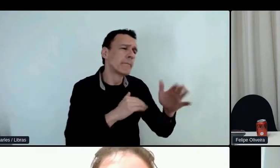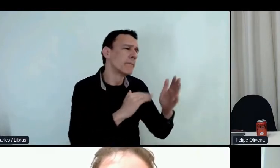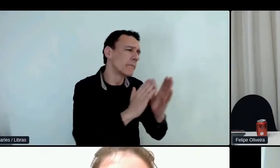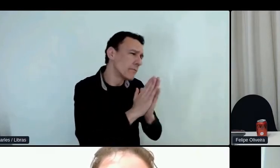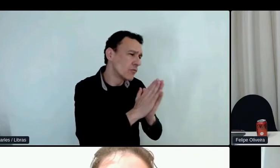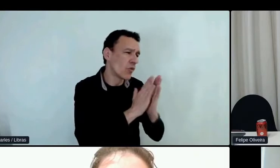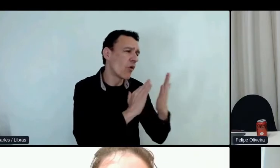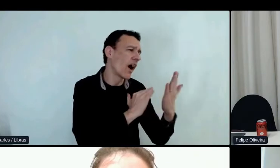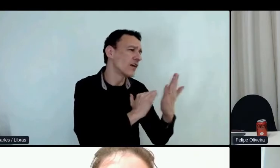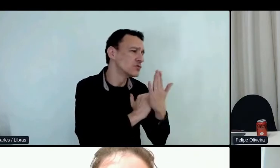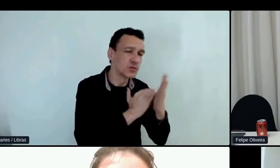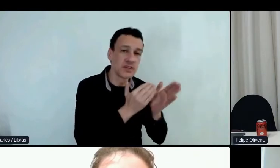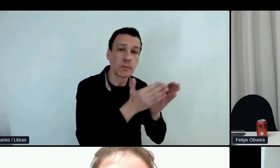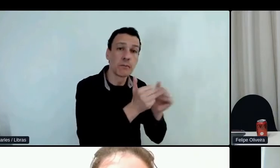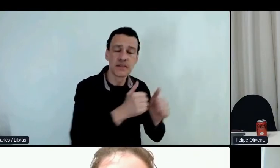exemplo,